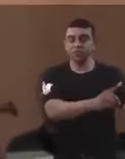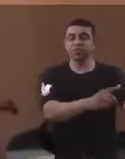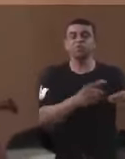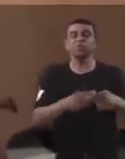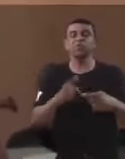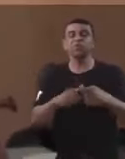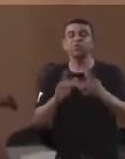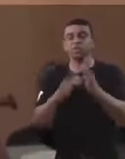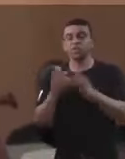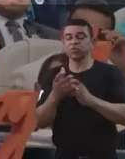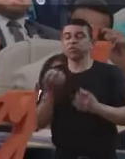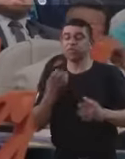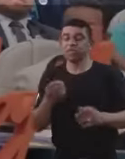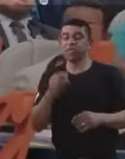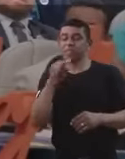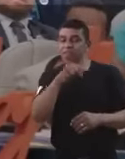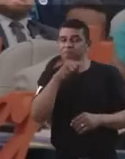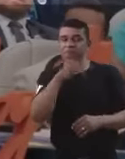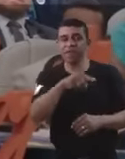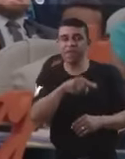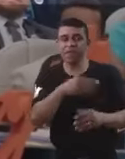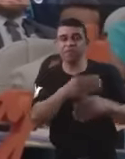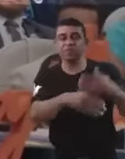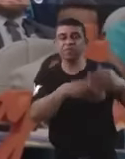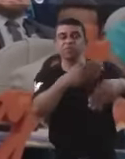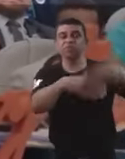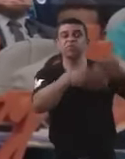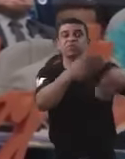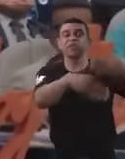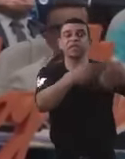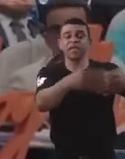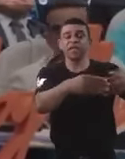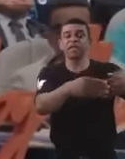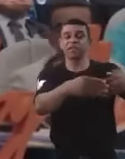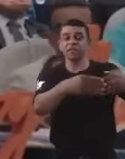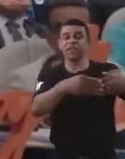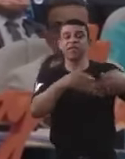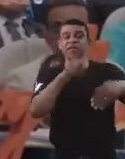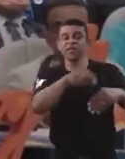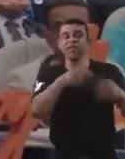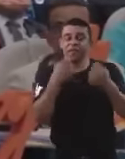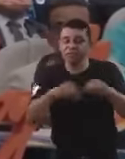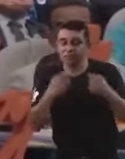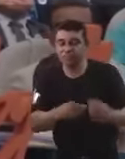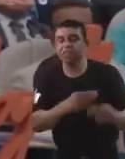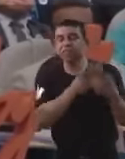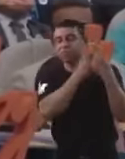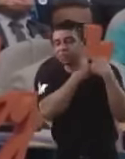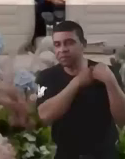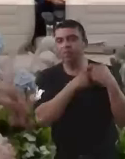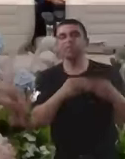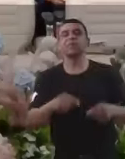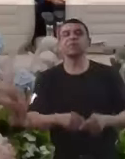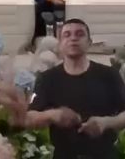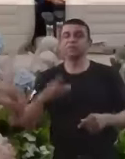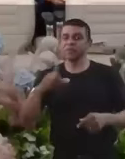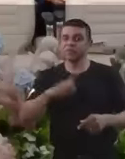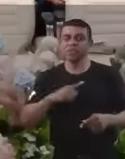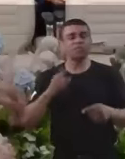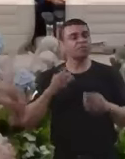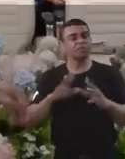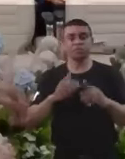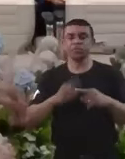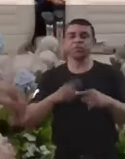crescer, Jesus discipula o camarada para ser responsável pelo seu comportamento. Tudo o